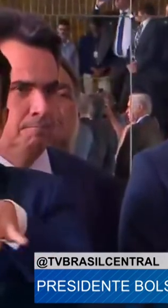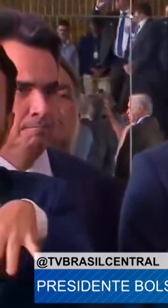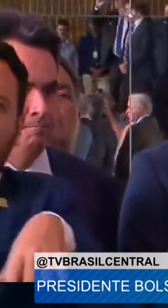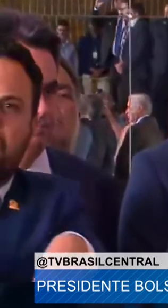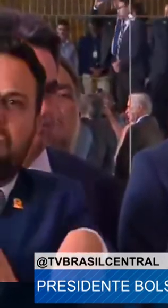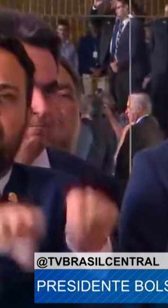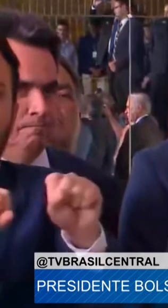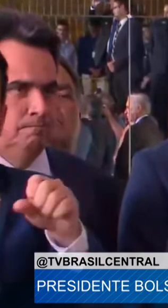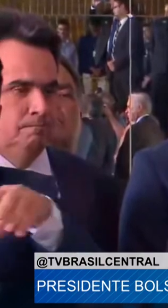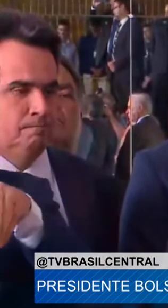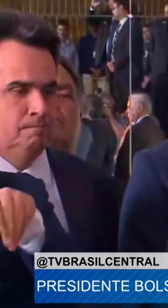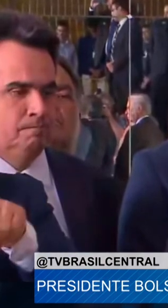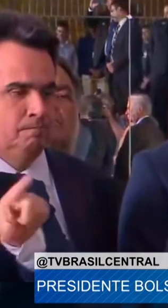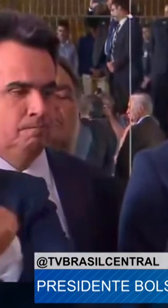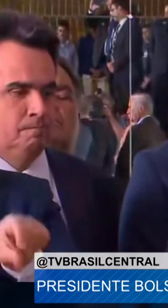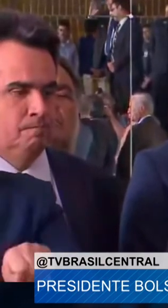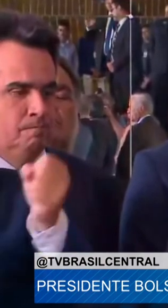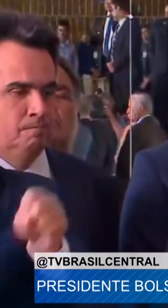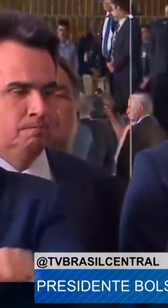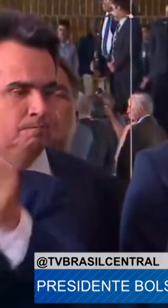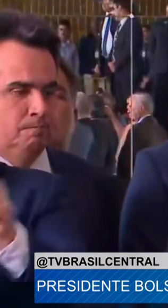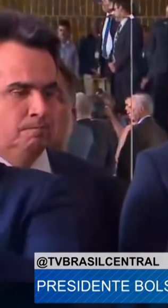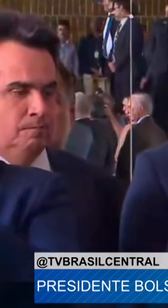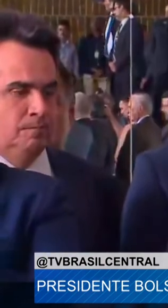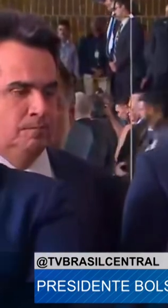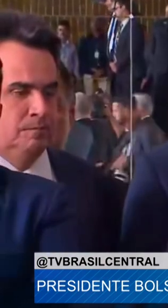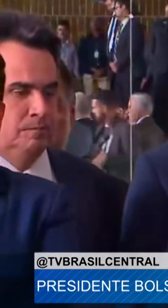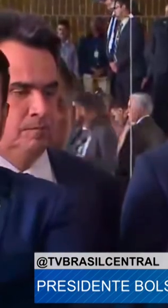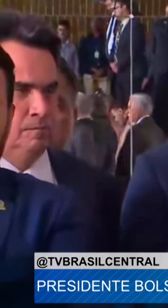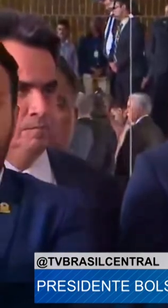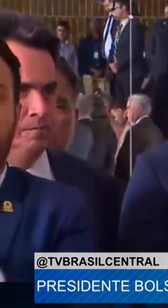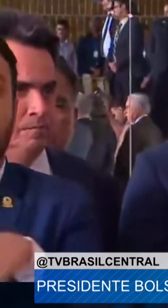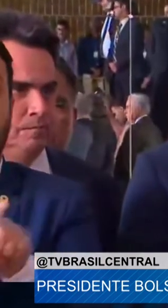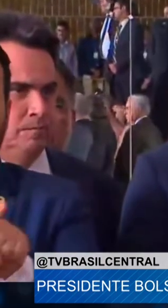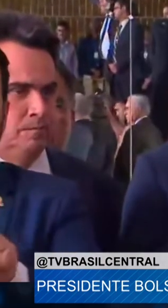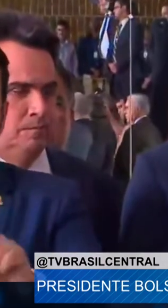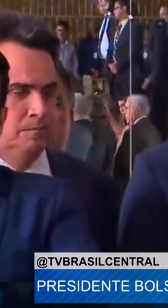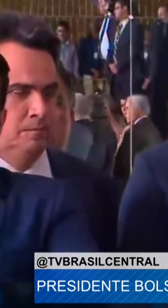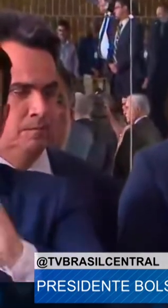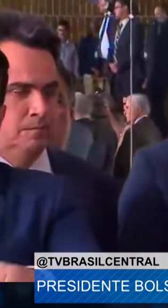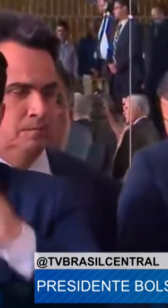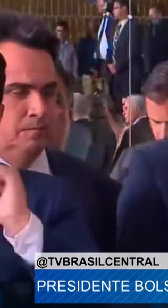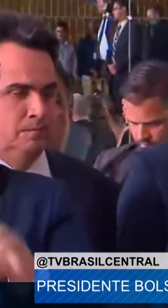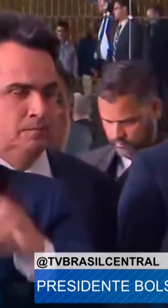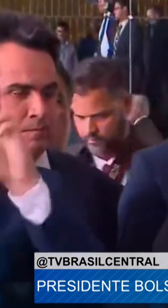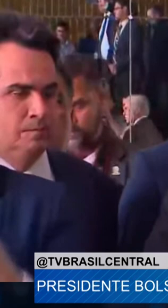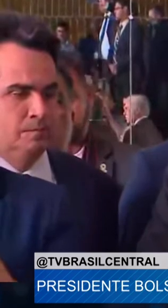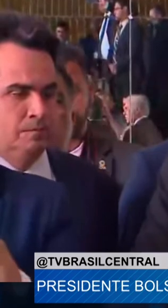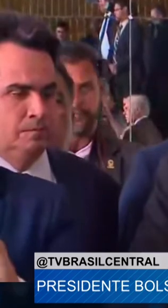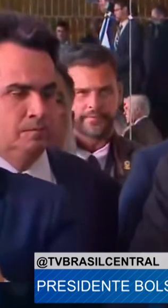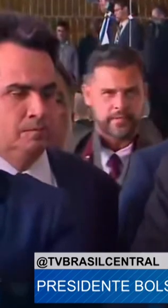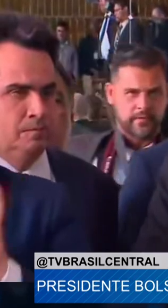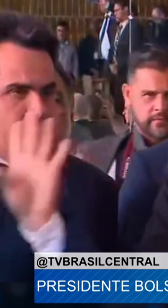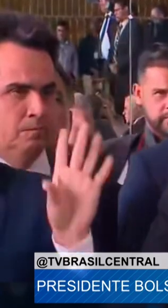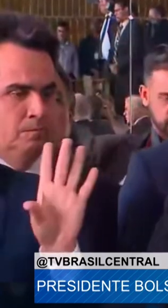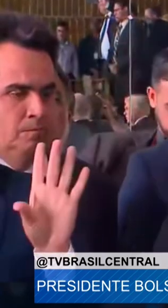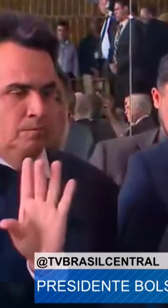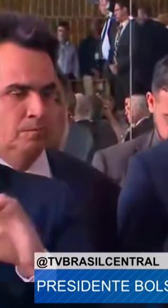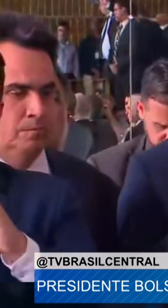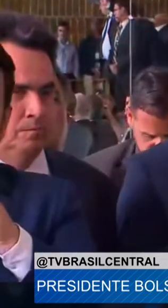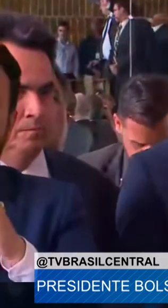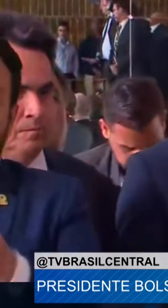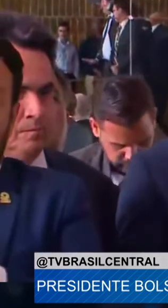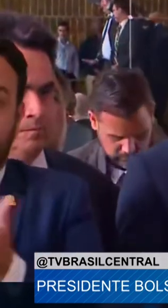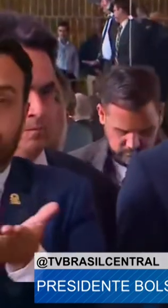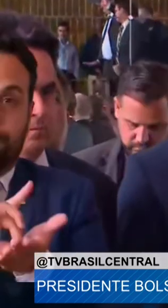propriedades, destruição de patrimônio e cerceamento do direito de ir e vir. A direita surgiu